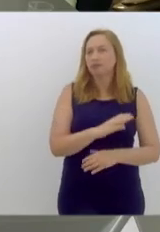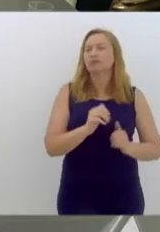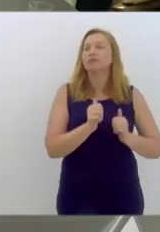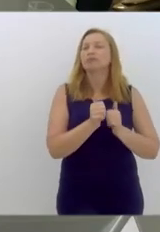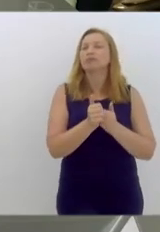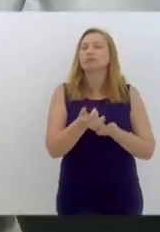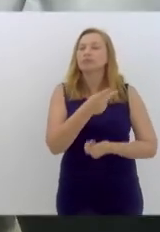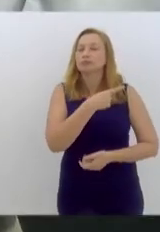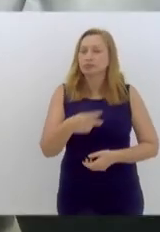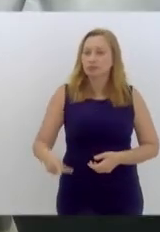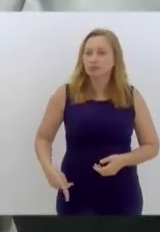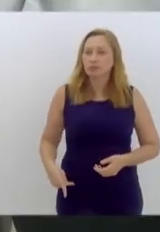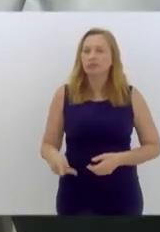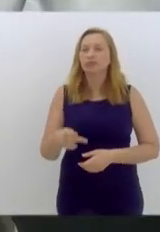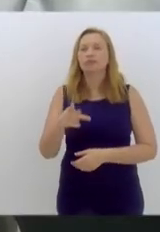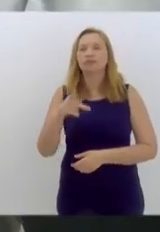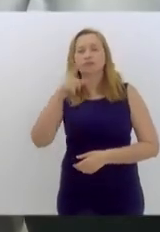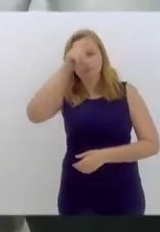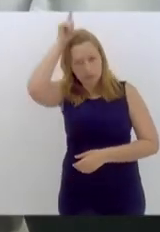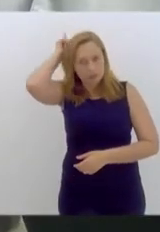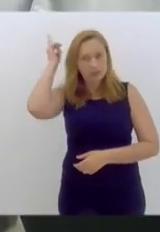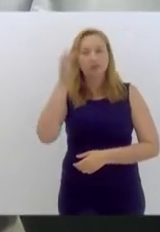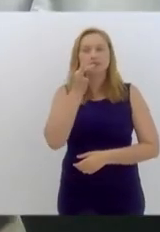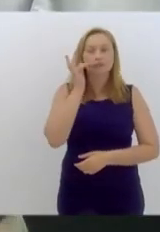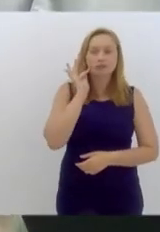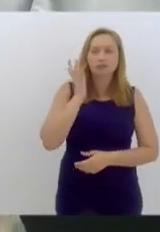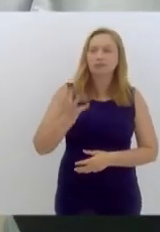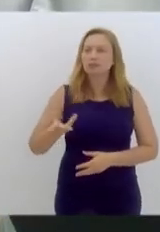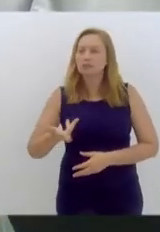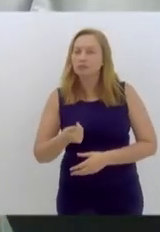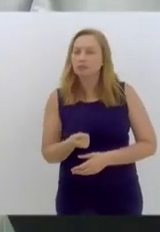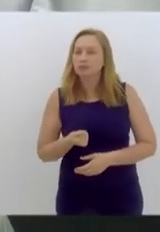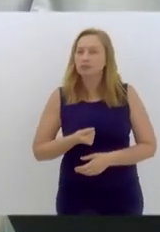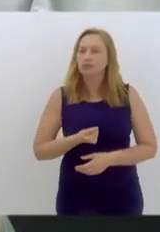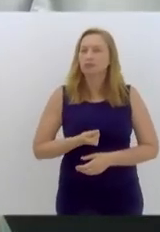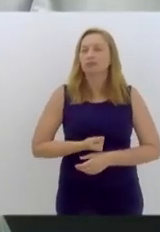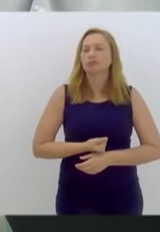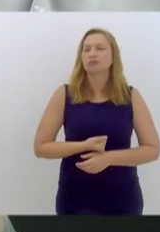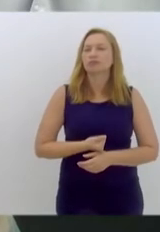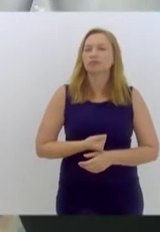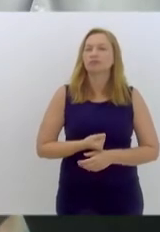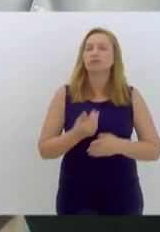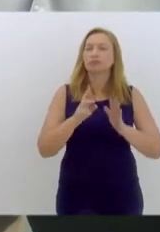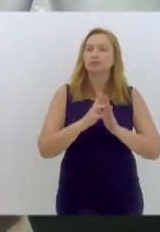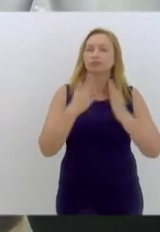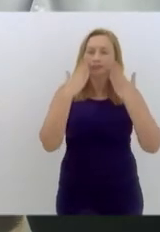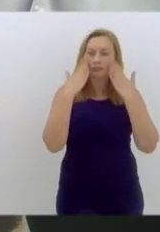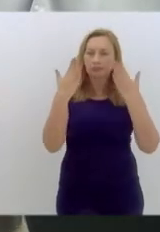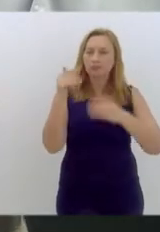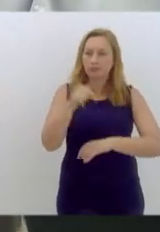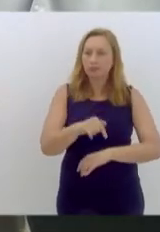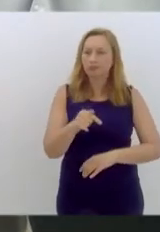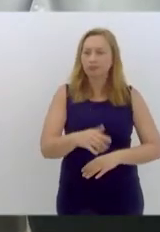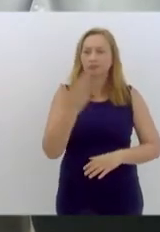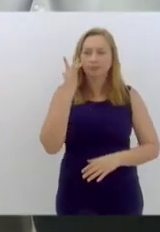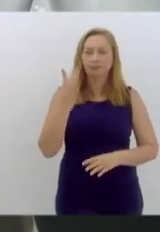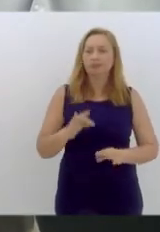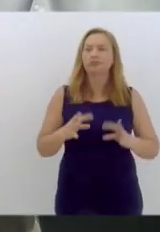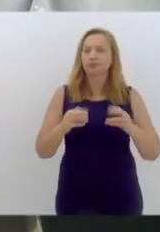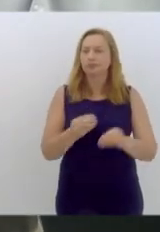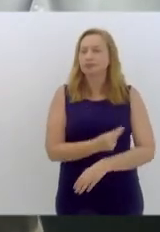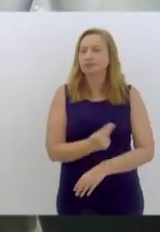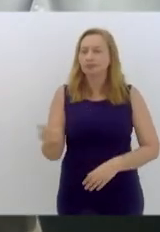presidente Luiz Paulo, do presidente Flávio Serafini, a qualidade das apresentações aqui, acho que todos saímos